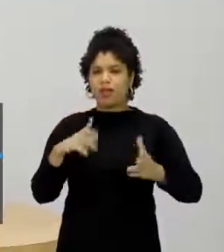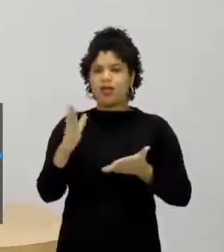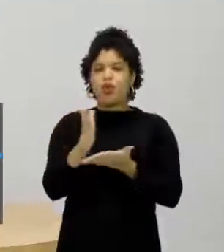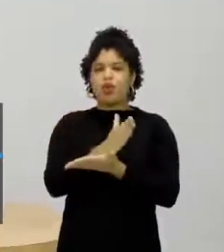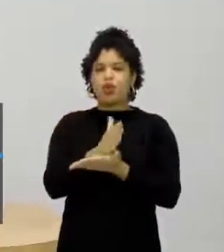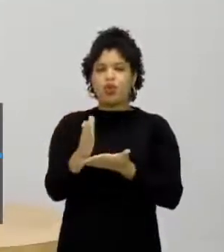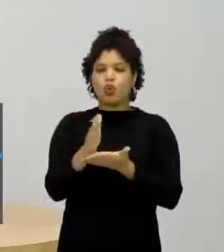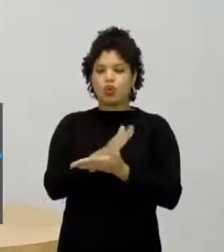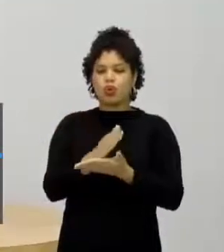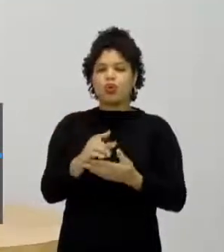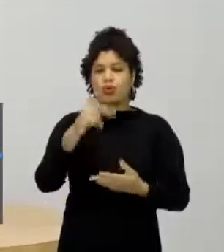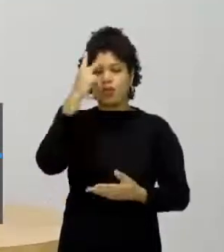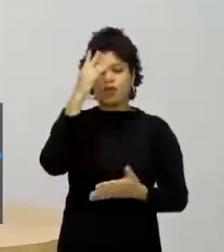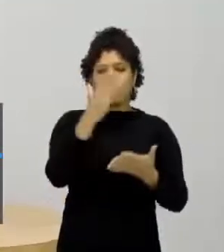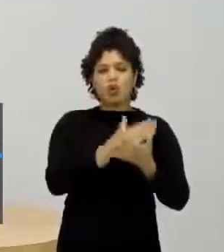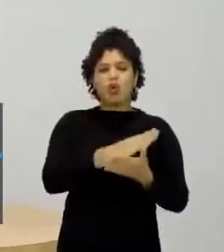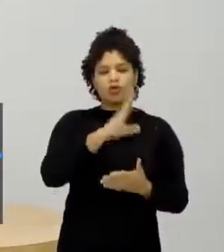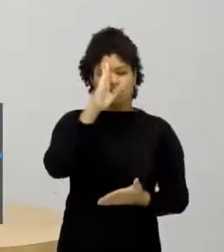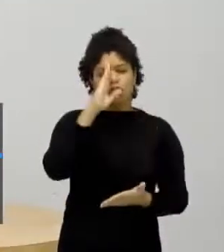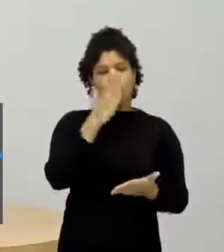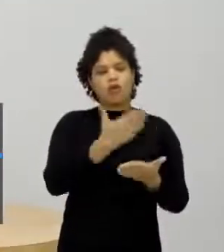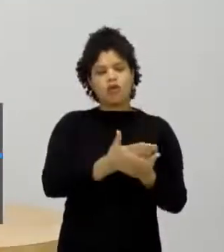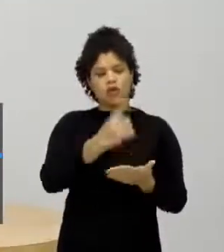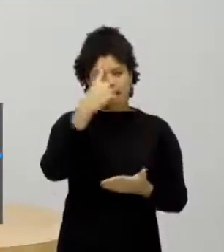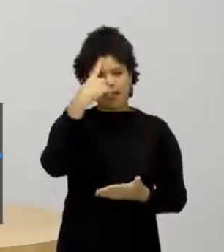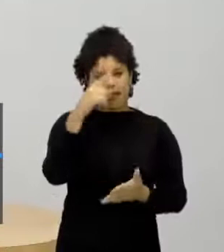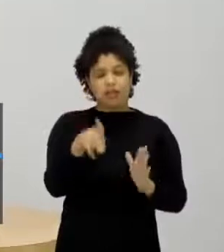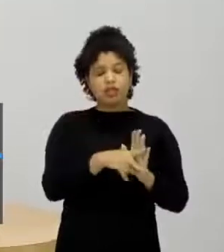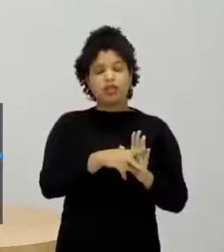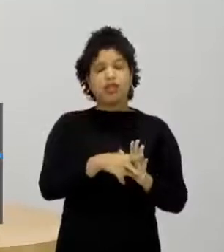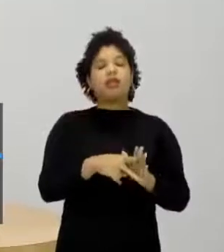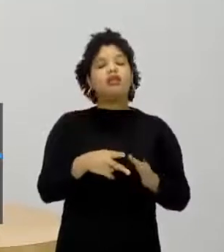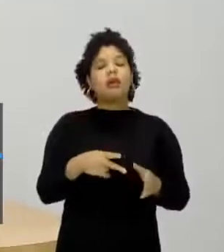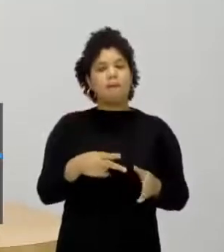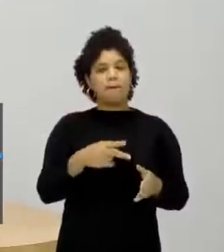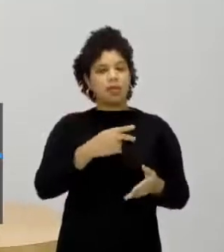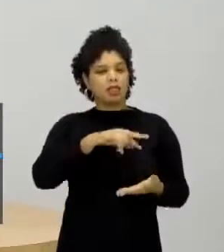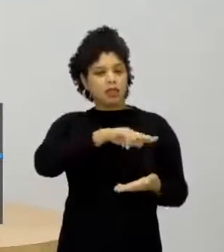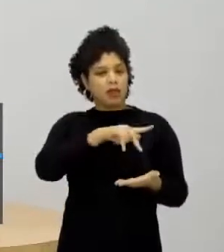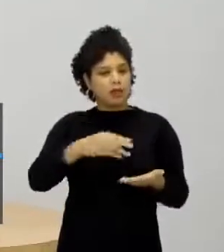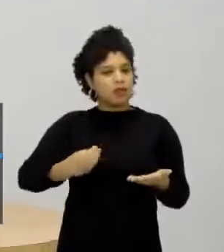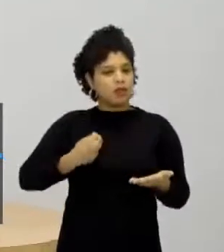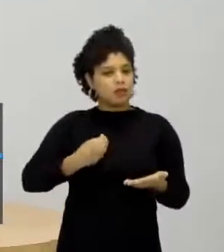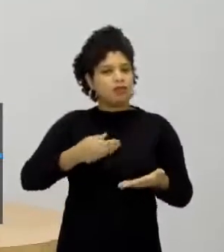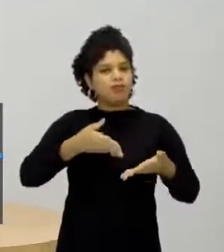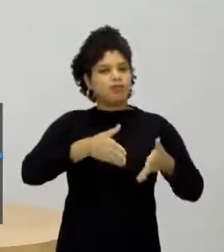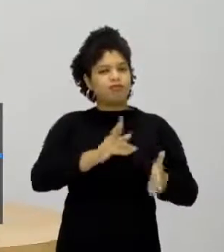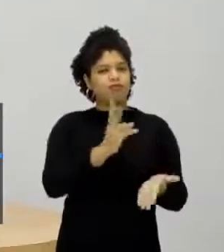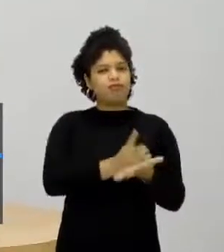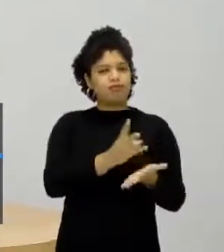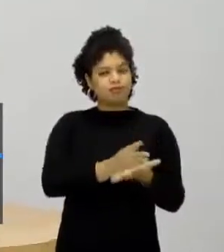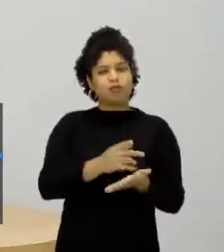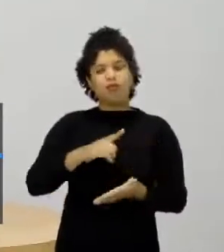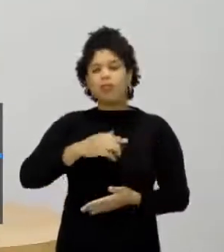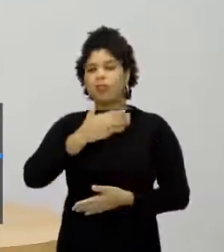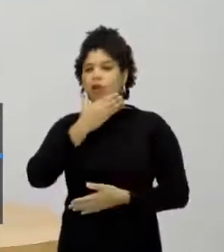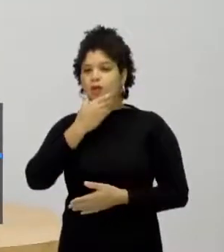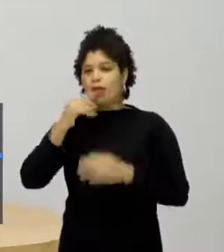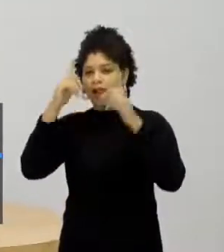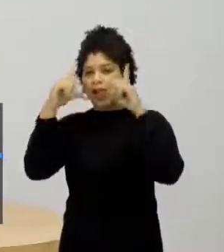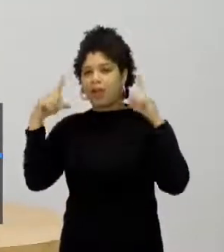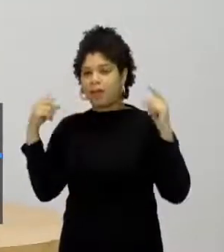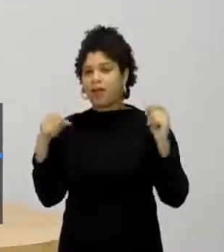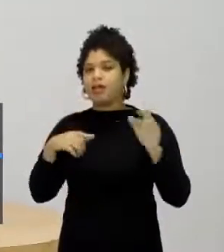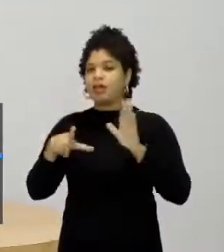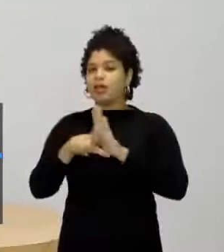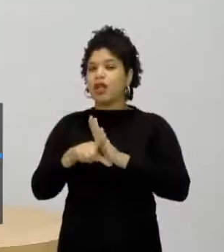entre os fixistas e Lamarck, Legal, hein? E aí uma das leis, que todo mundo lembra de Lamarck, a gente lembra da